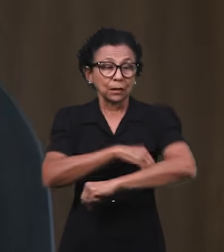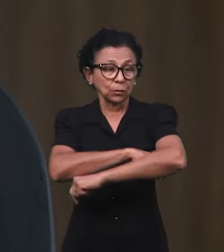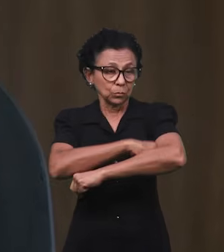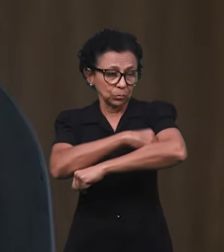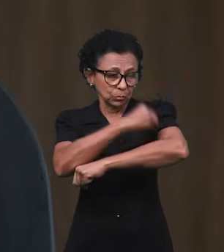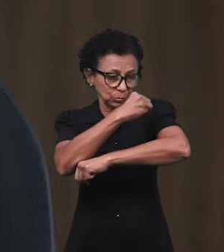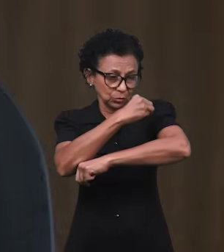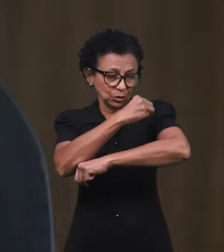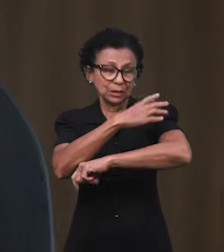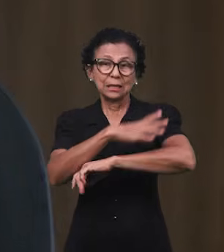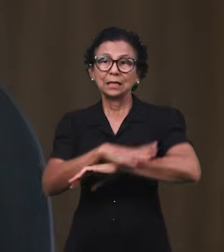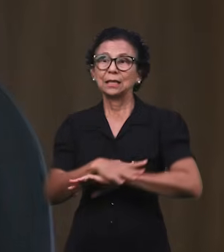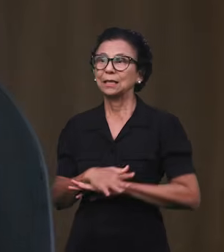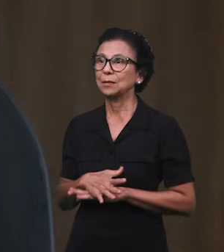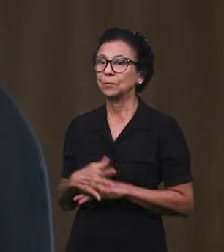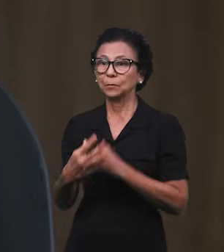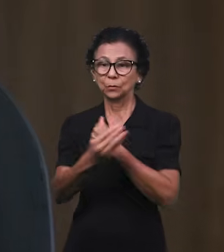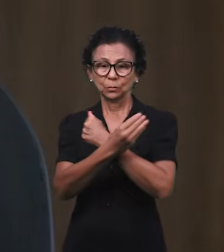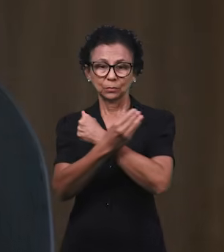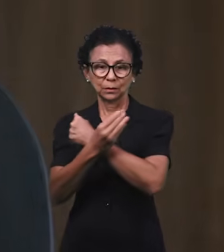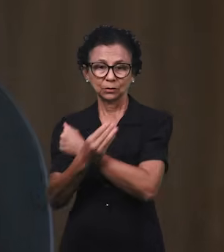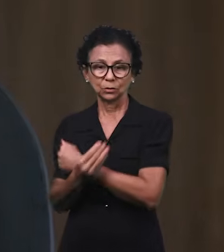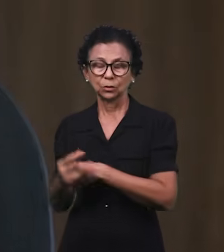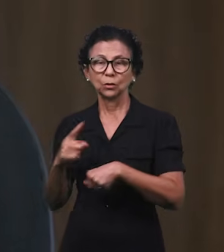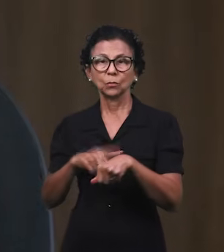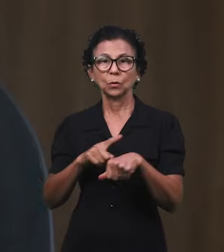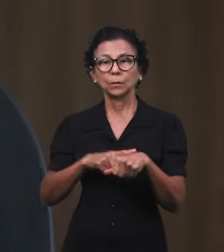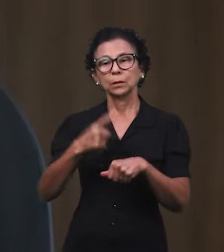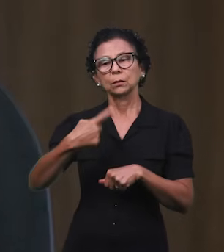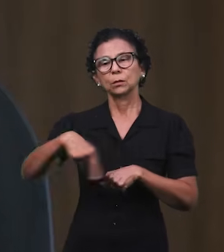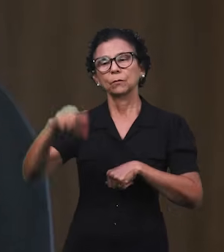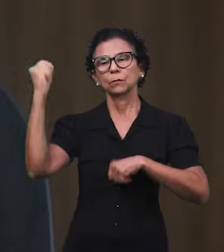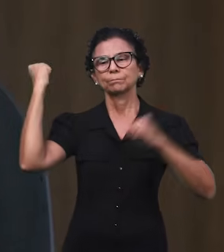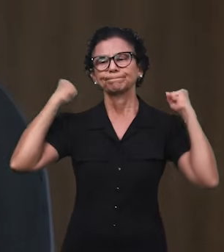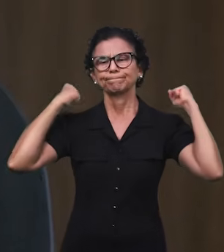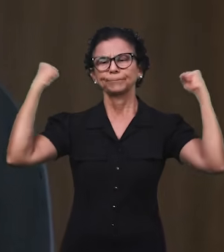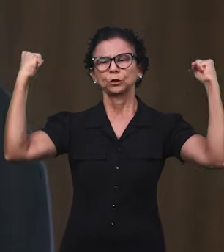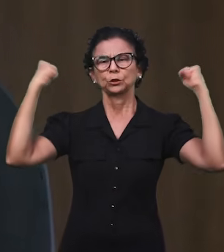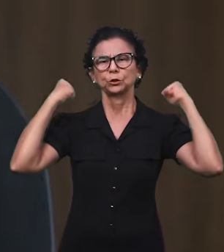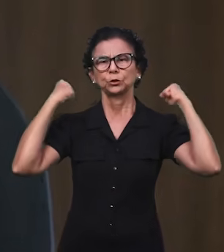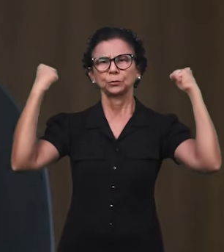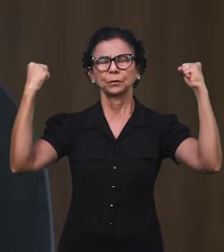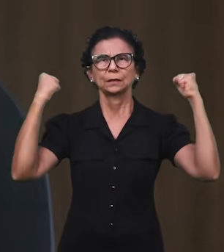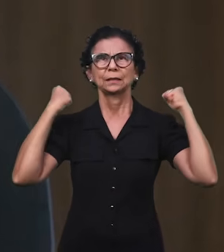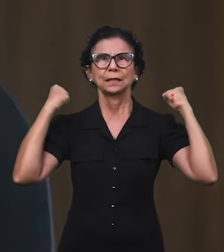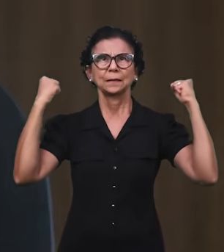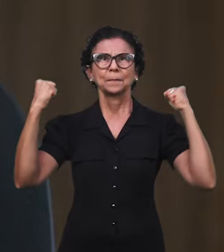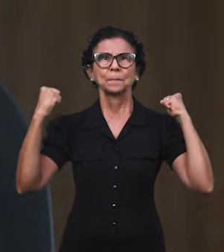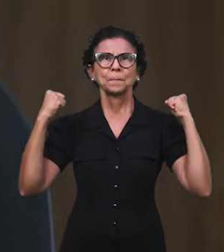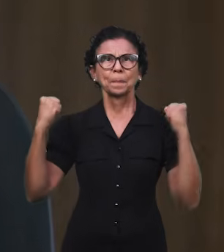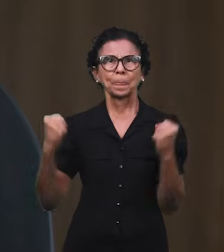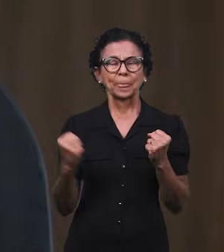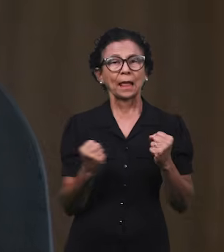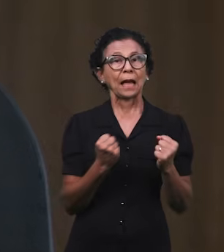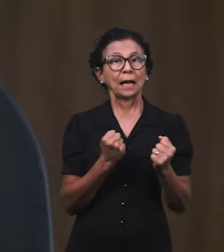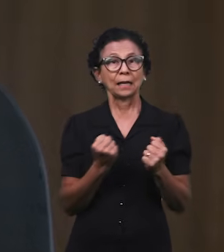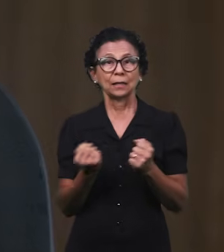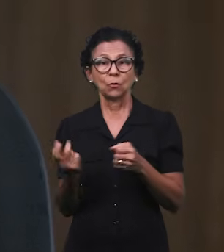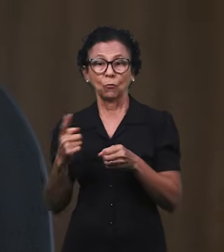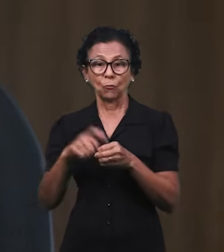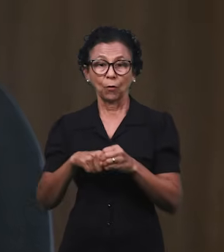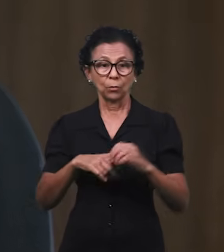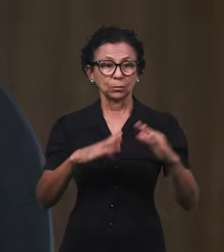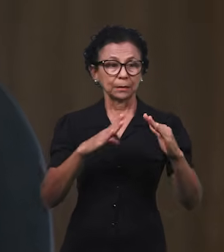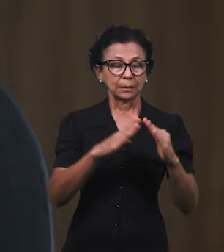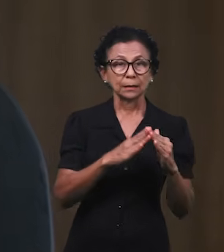Então é o momento que eu faço minhas atividades físicas, porque a partir dali eu vou voltar, eu já vou cuidar das funções de